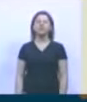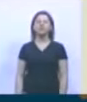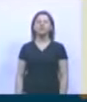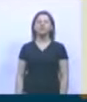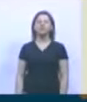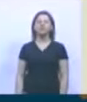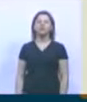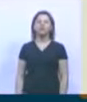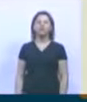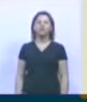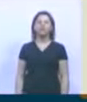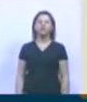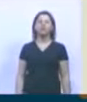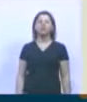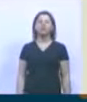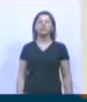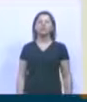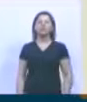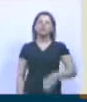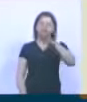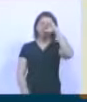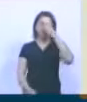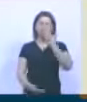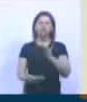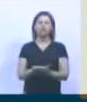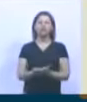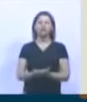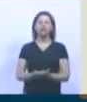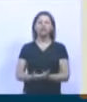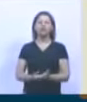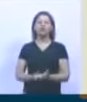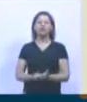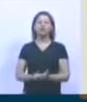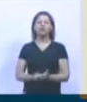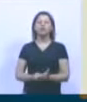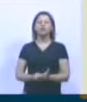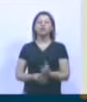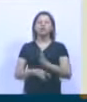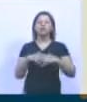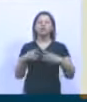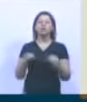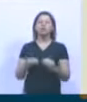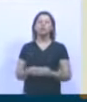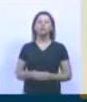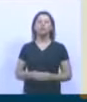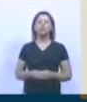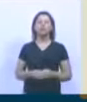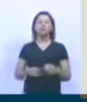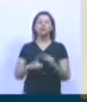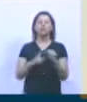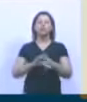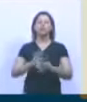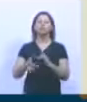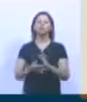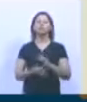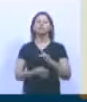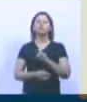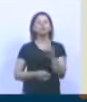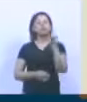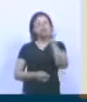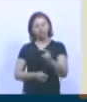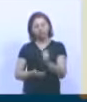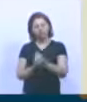durante a pregação. Creia nisso durante a pregação, porque a palavra é que cura. Não são os remédios,